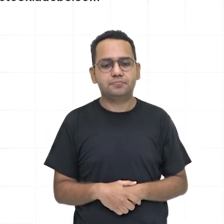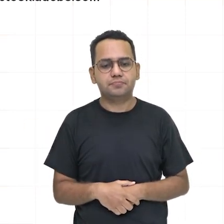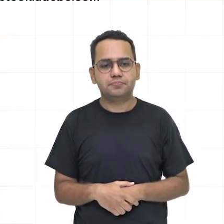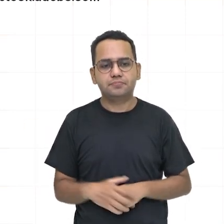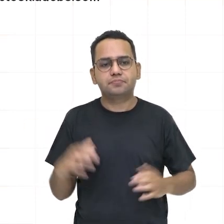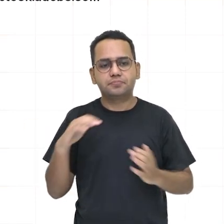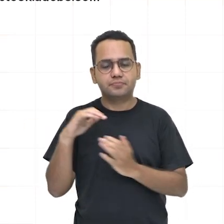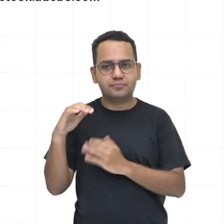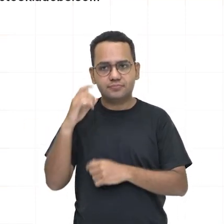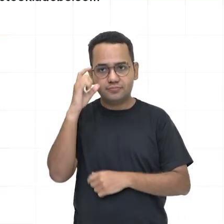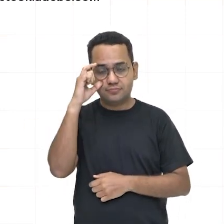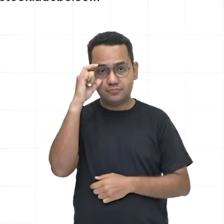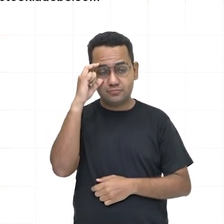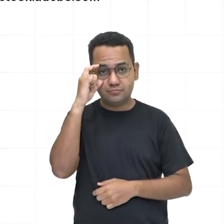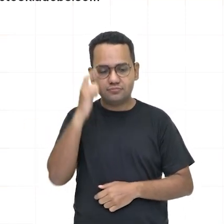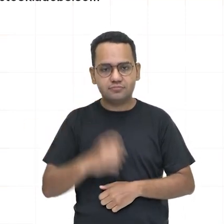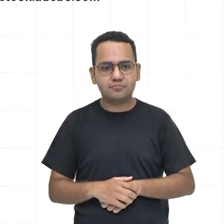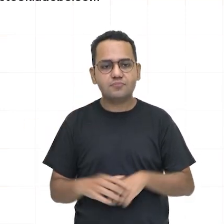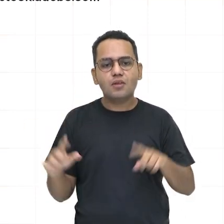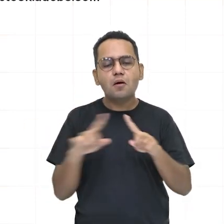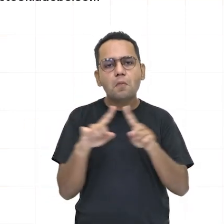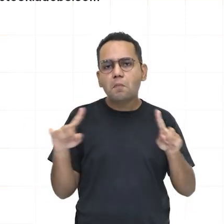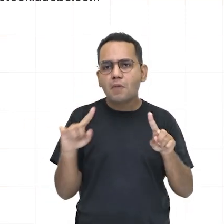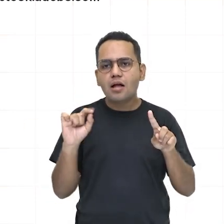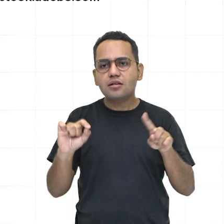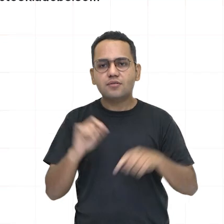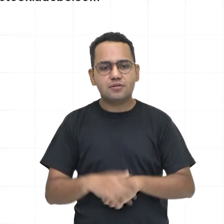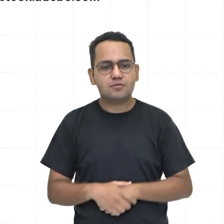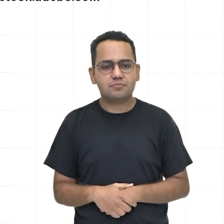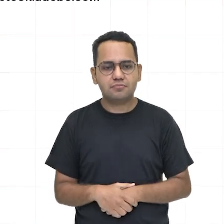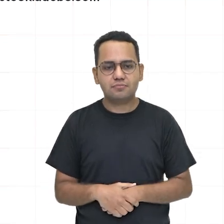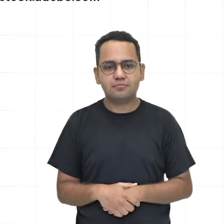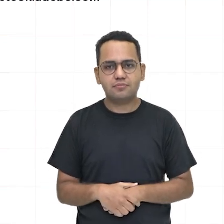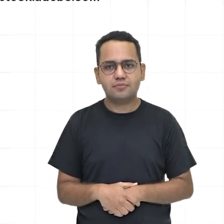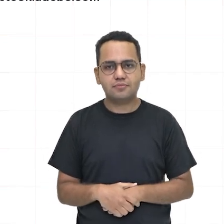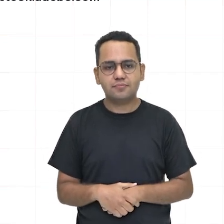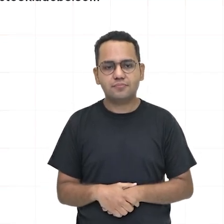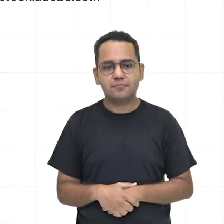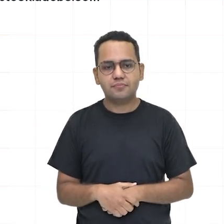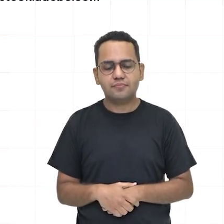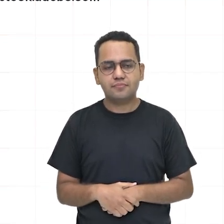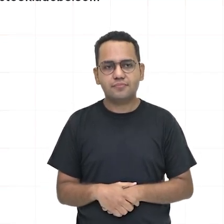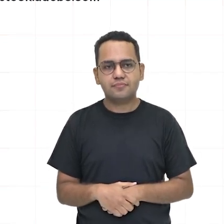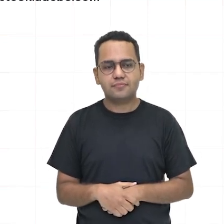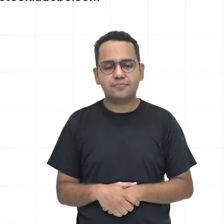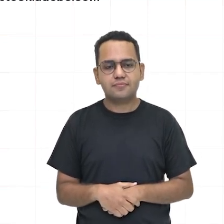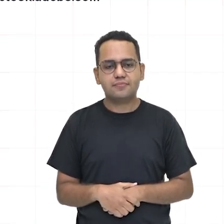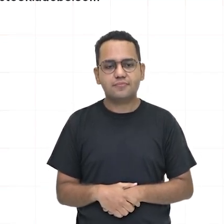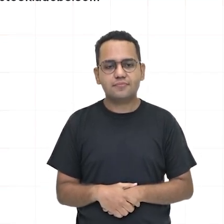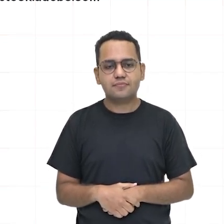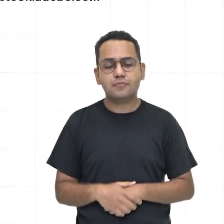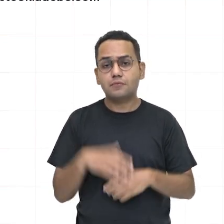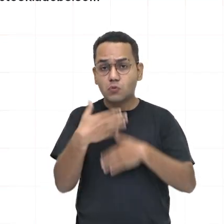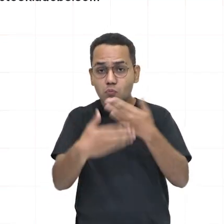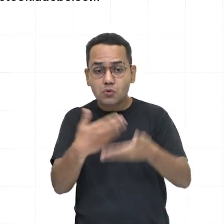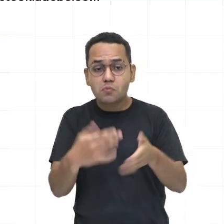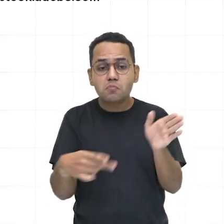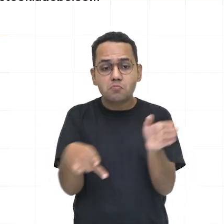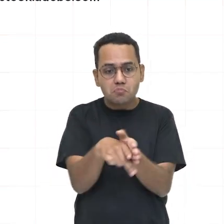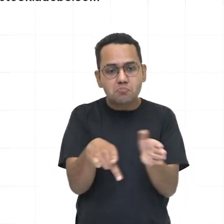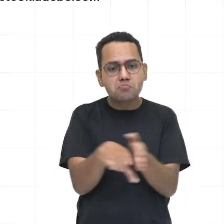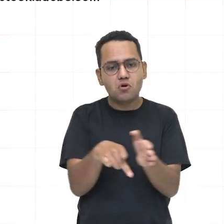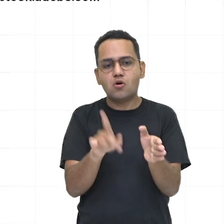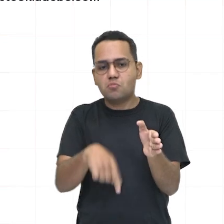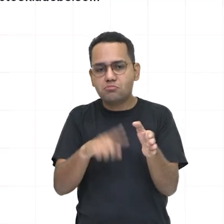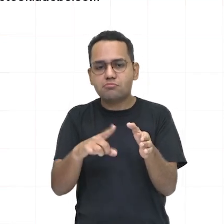de aprofundamento da integração econômica, social e cultural da comunicação entre os países, então, é